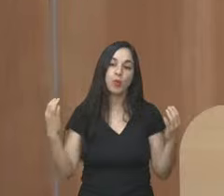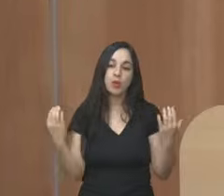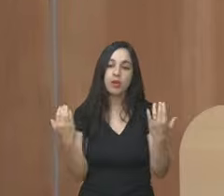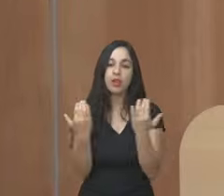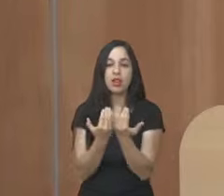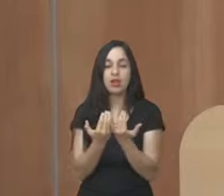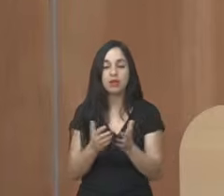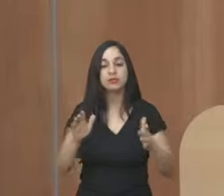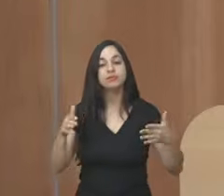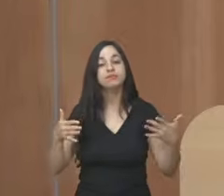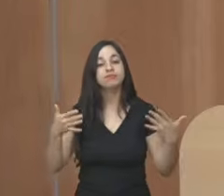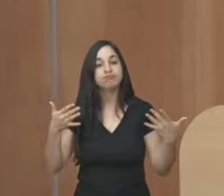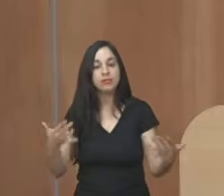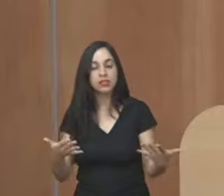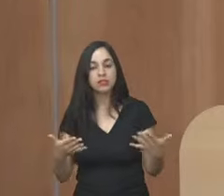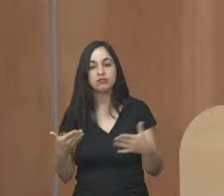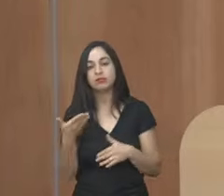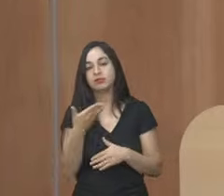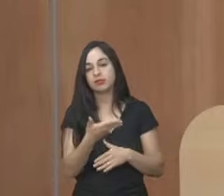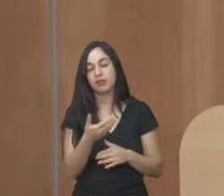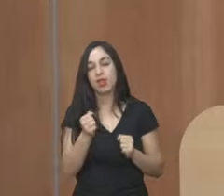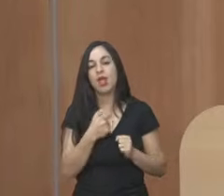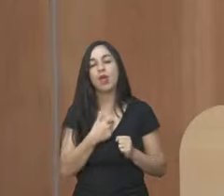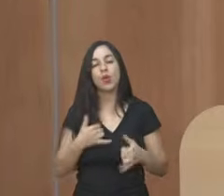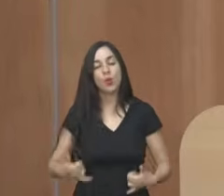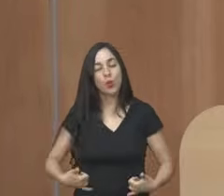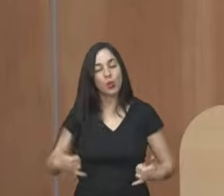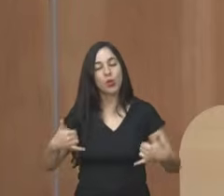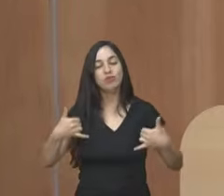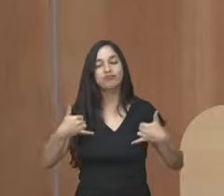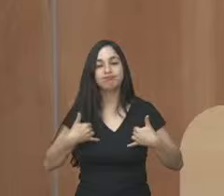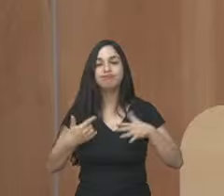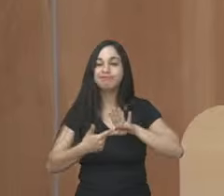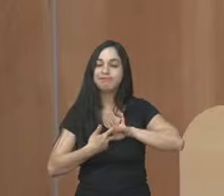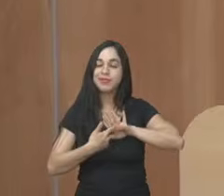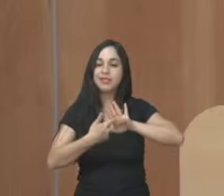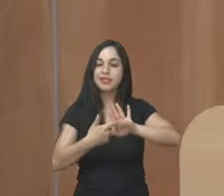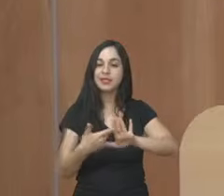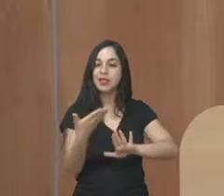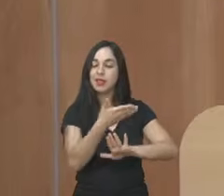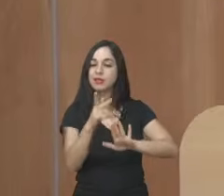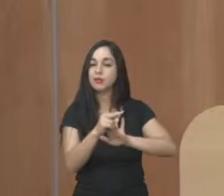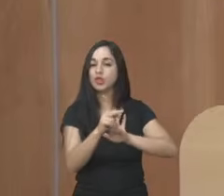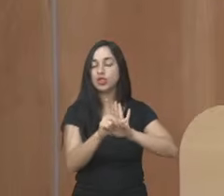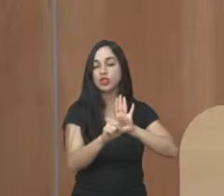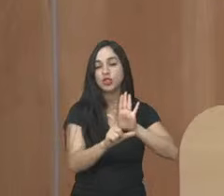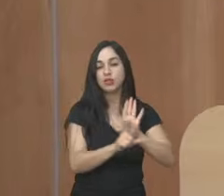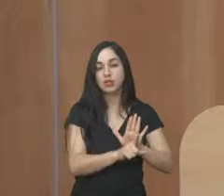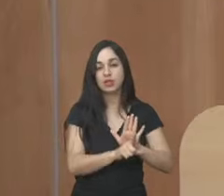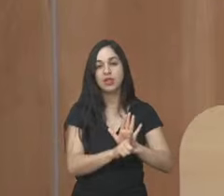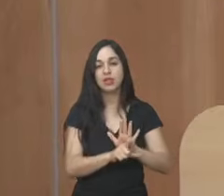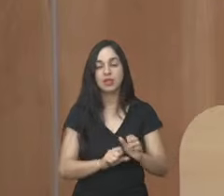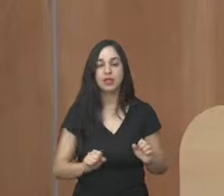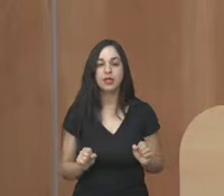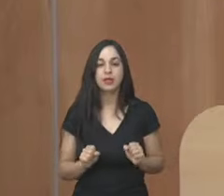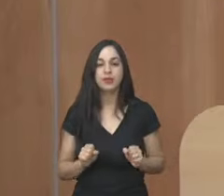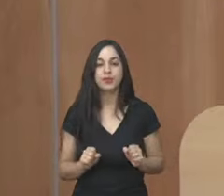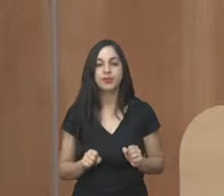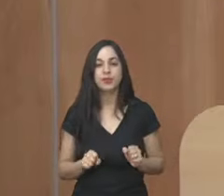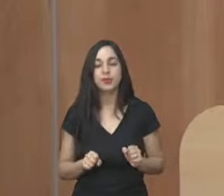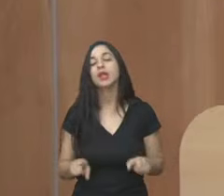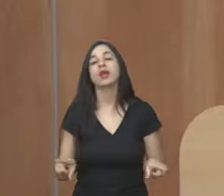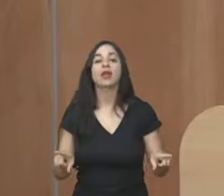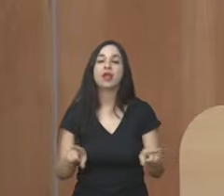Diante desse contexto, é com imenso orgulho que apresentamos esse projeto de lei e as